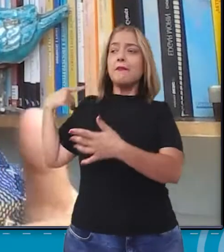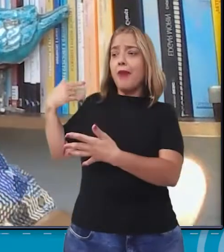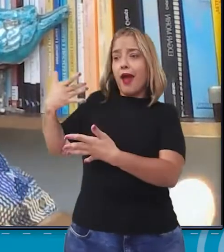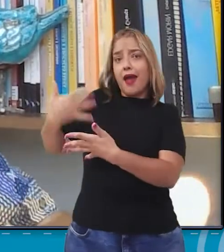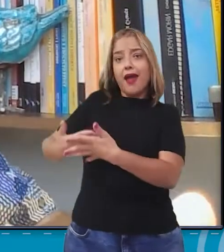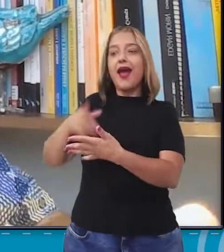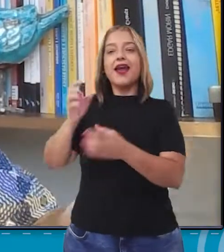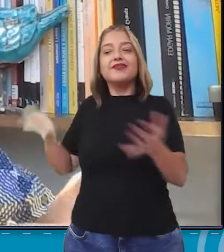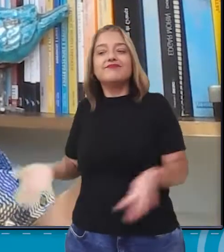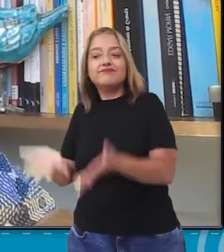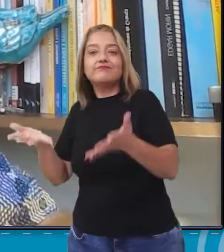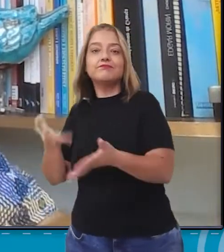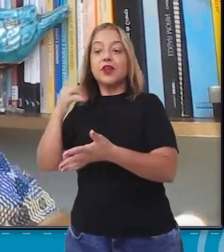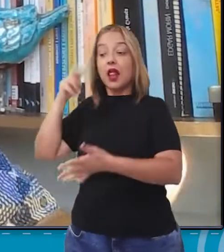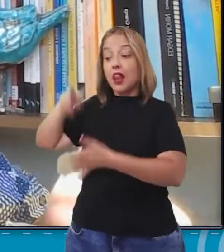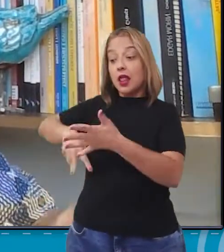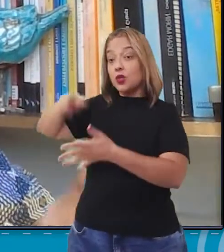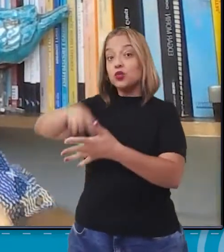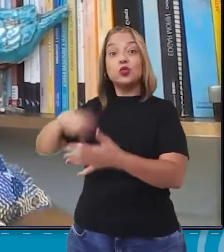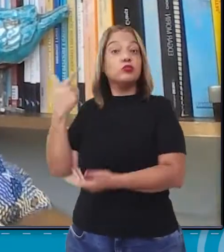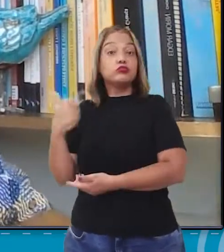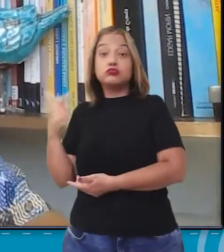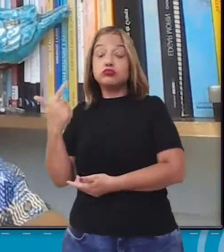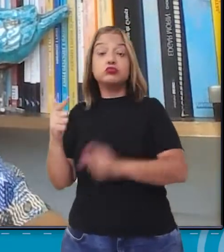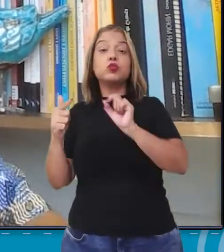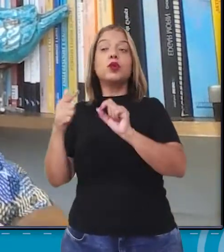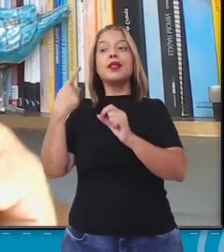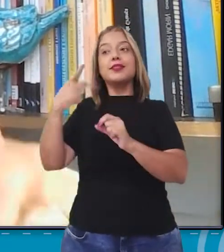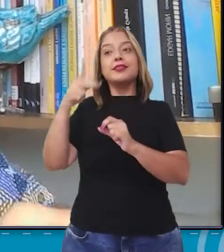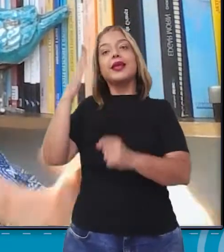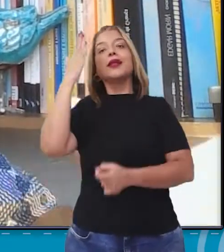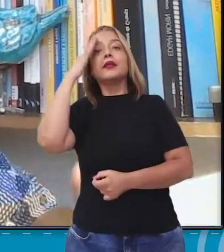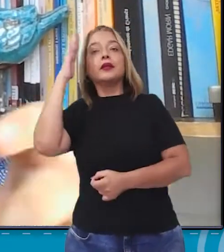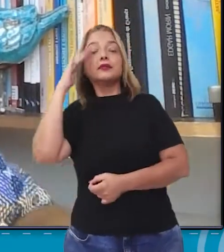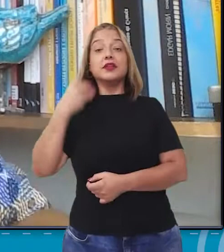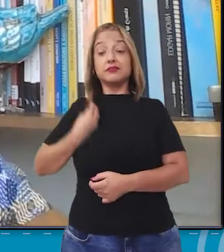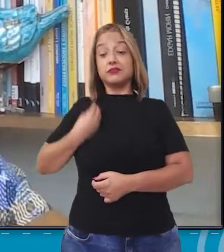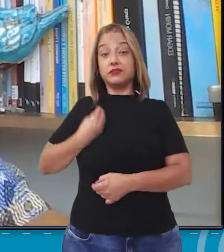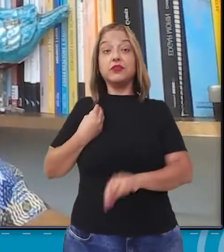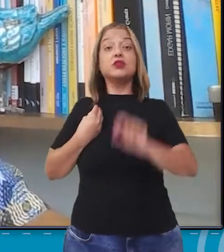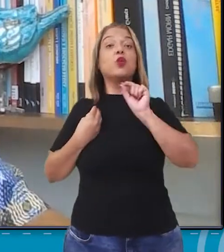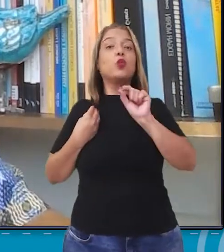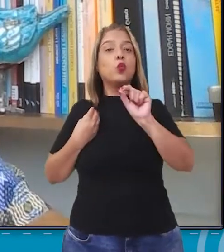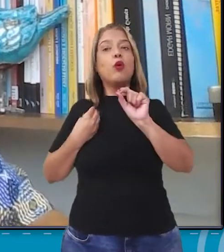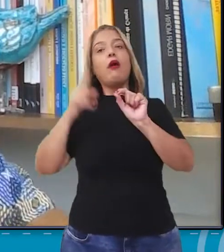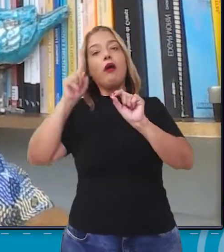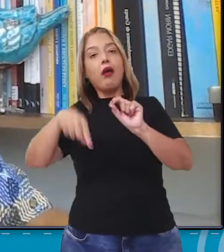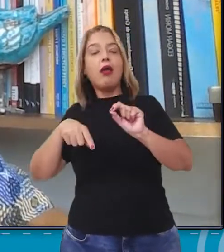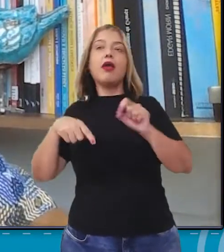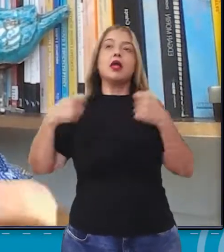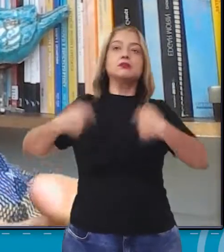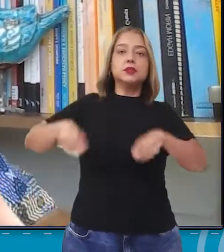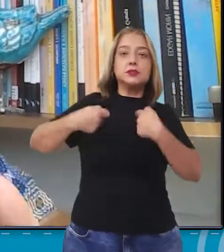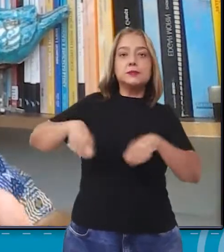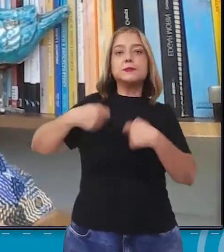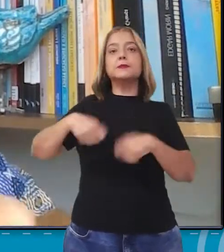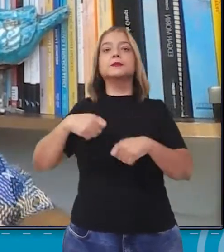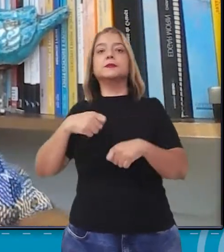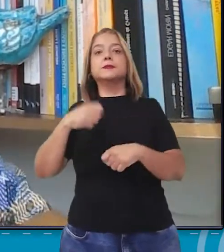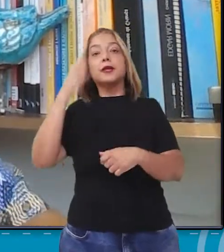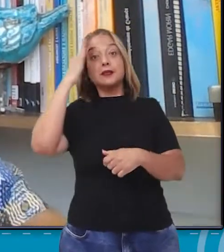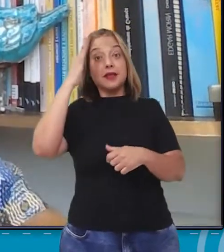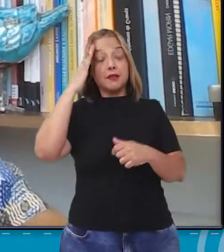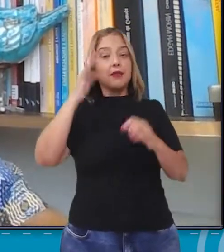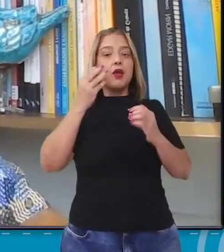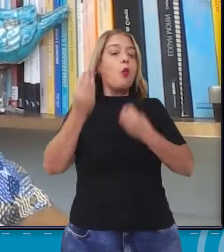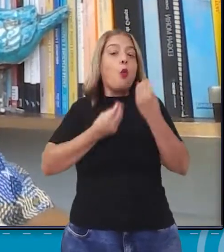a ponto de entender a leitura na sua vida, nesse quesito que a gente falou, né? Entendendo ela como fim e não